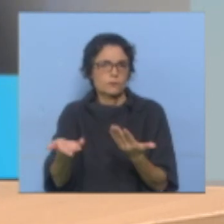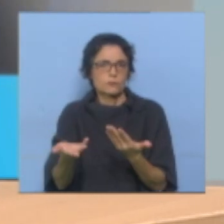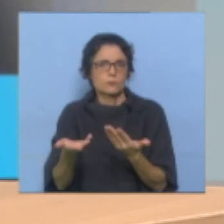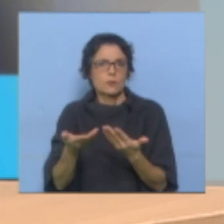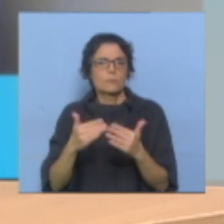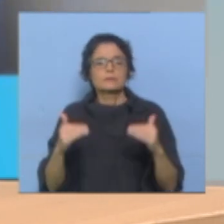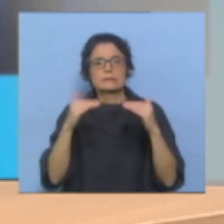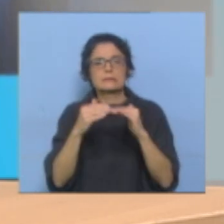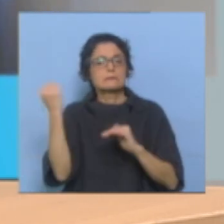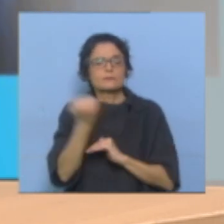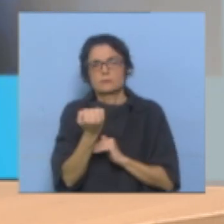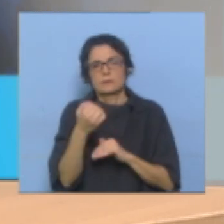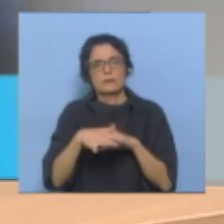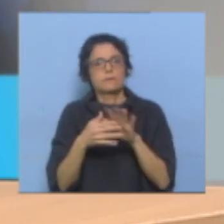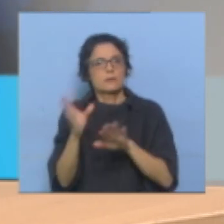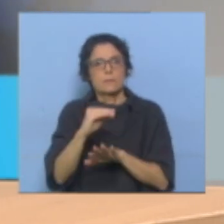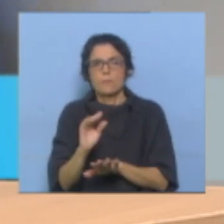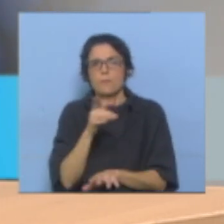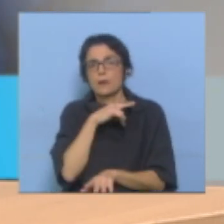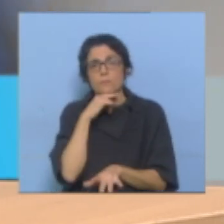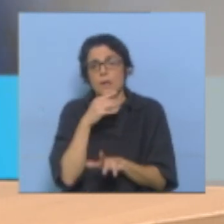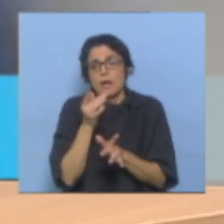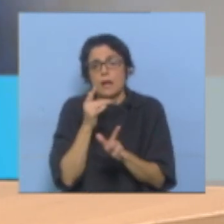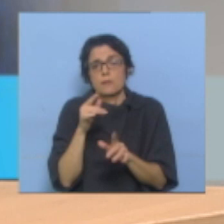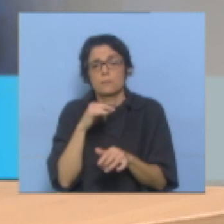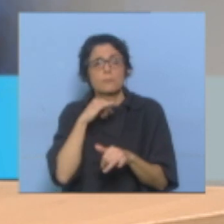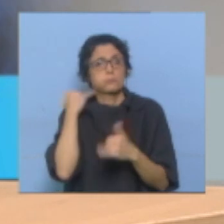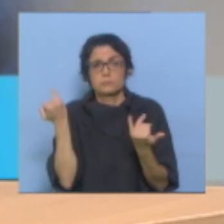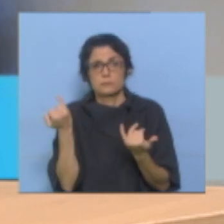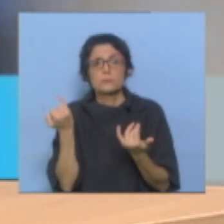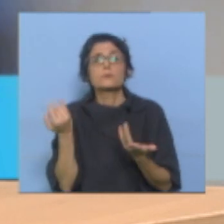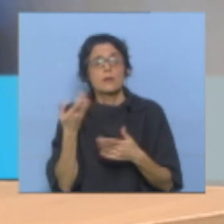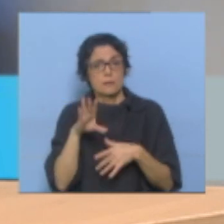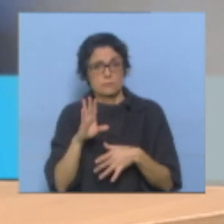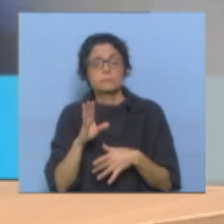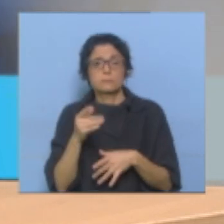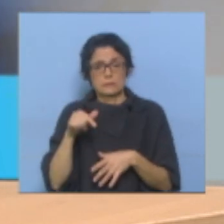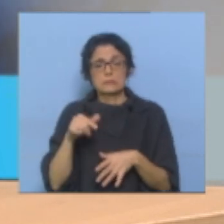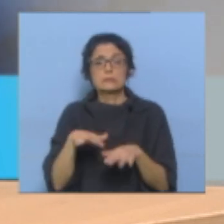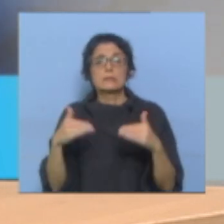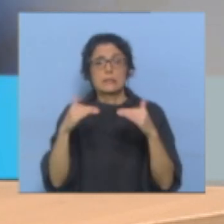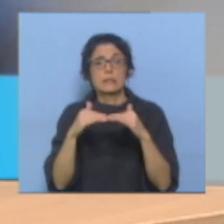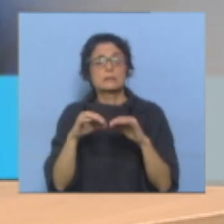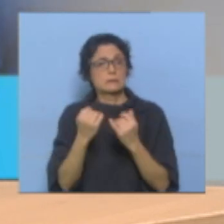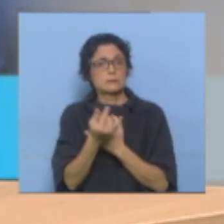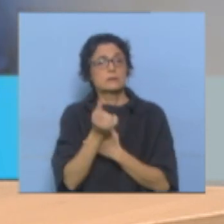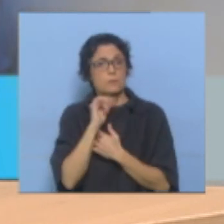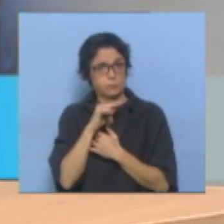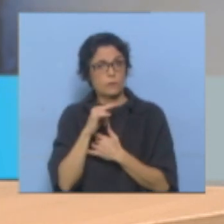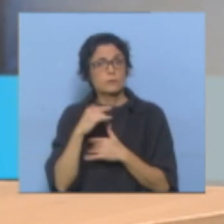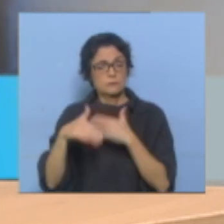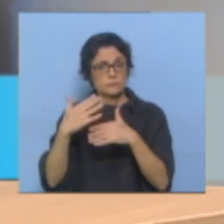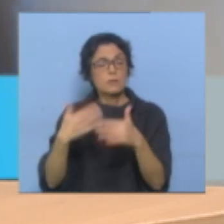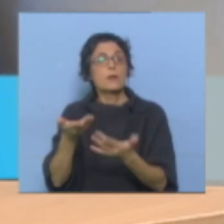possível fazer mais nada, mas a nível civil ainda corre um processo cá em Portugal, e esta decisão do Tribunal